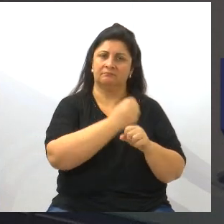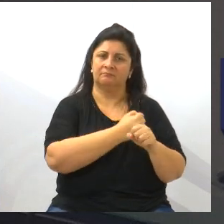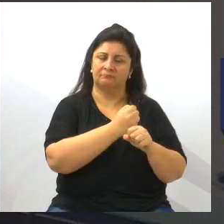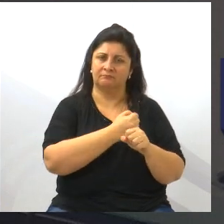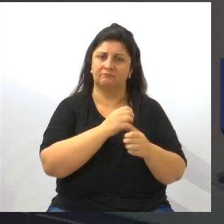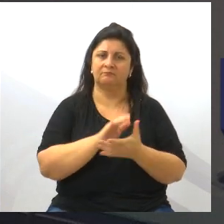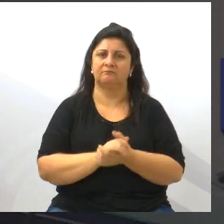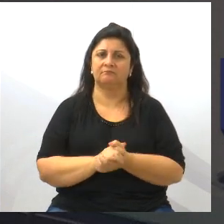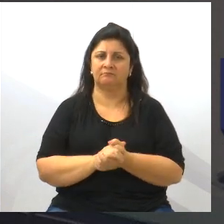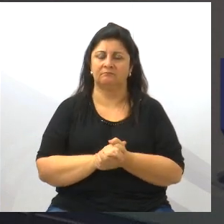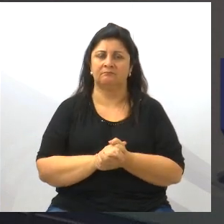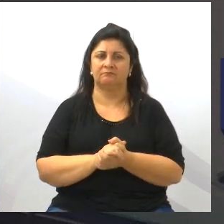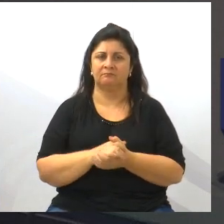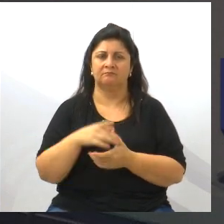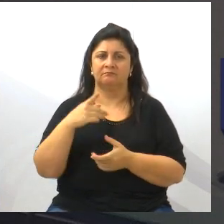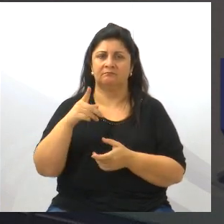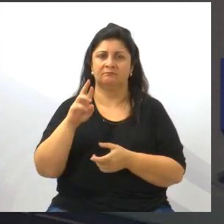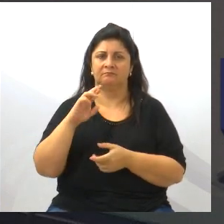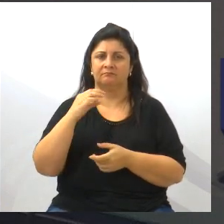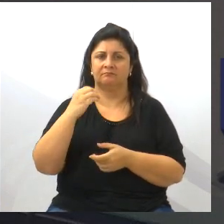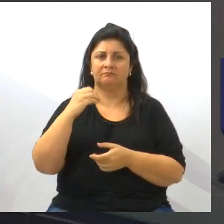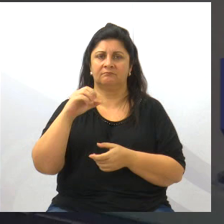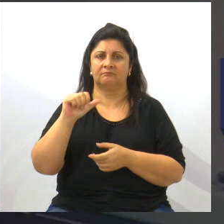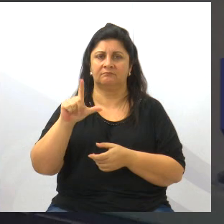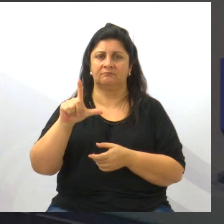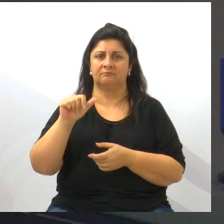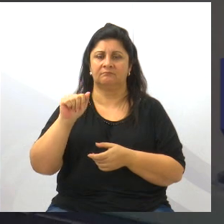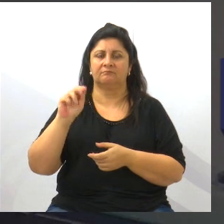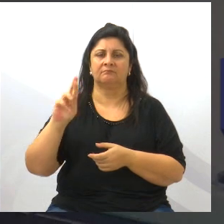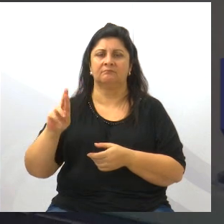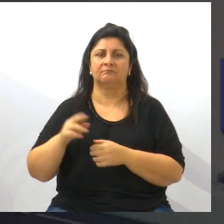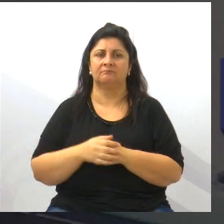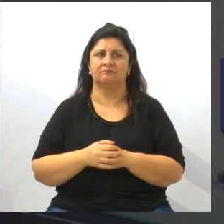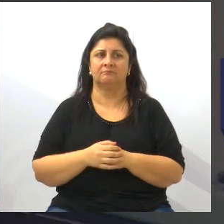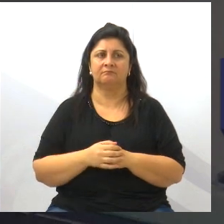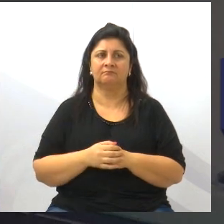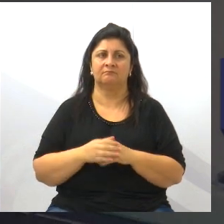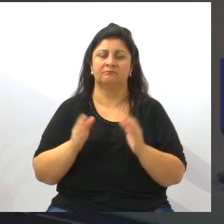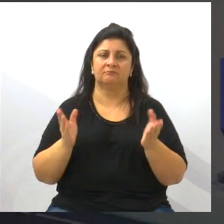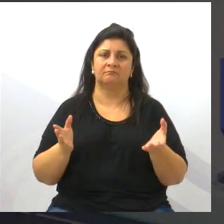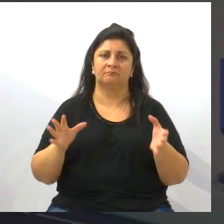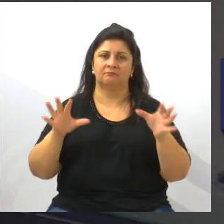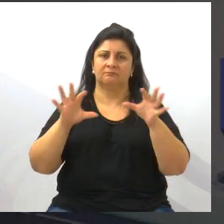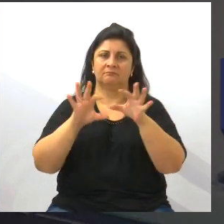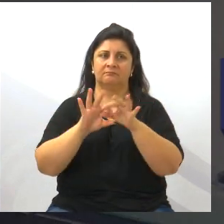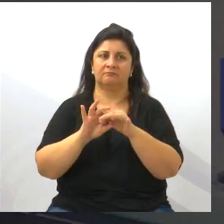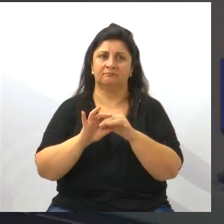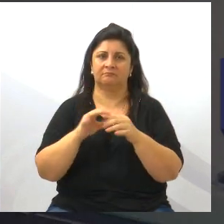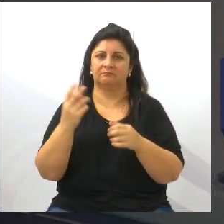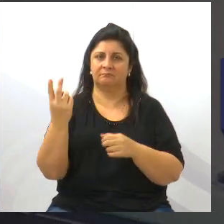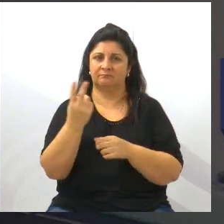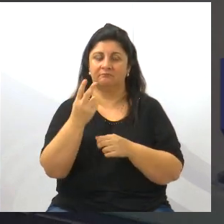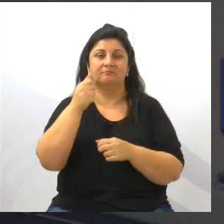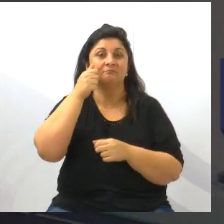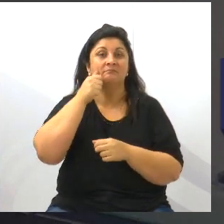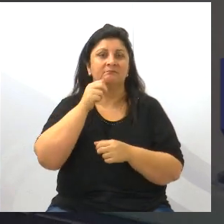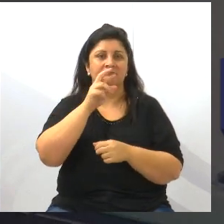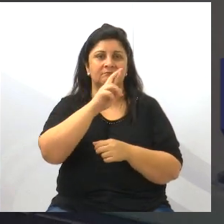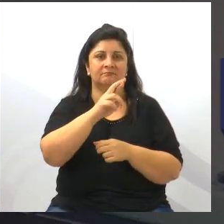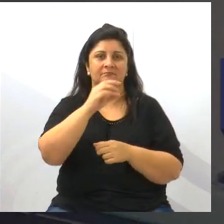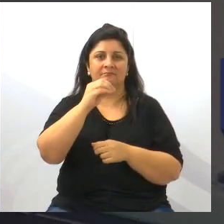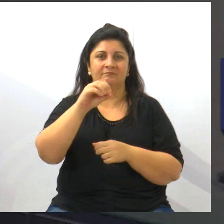pessoal principalmente da Prolar, que tem feito um trabalho bacana. Ainda mais agora juntou as rosas